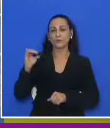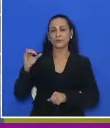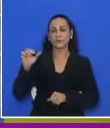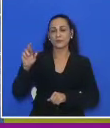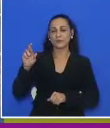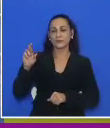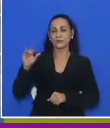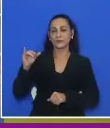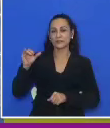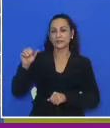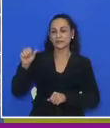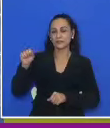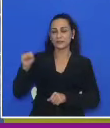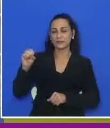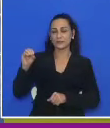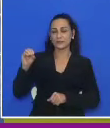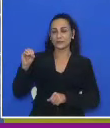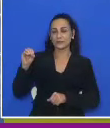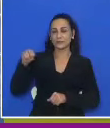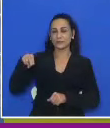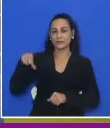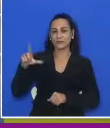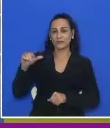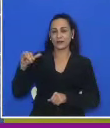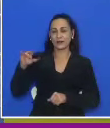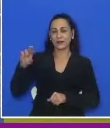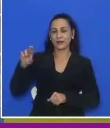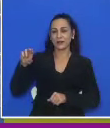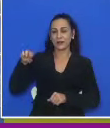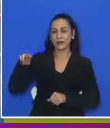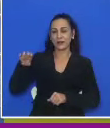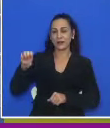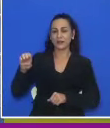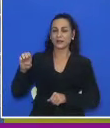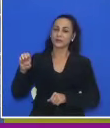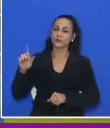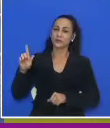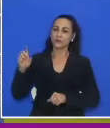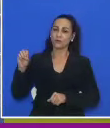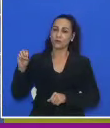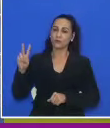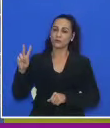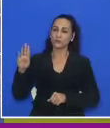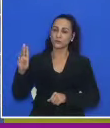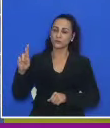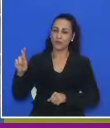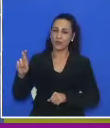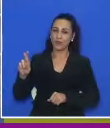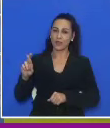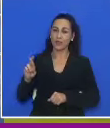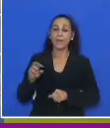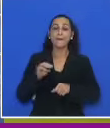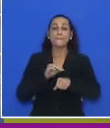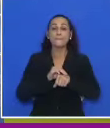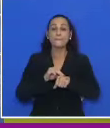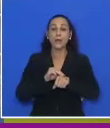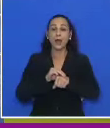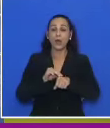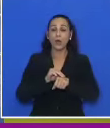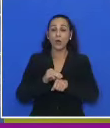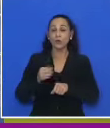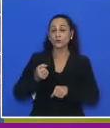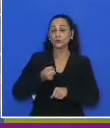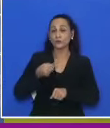loteriasonline.caixa.gov.br. Bola marrom, número 24. Marrom, 24. Ou acessar o